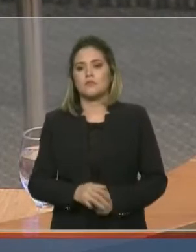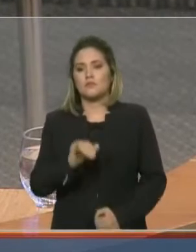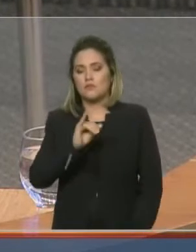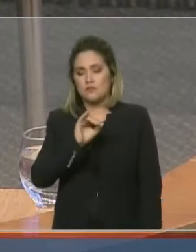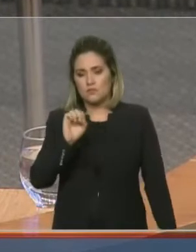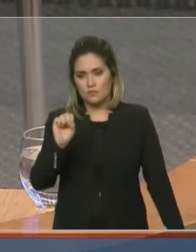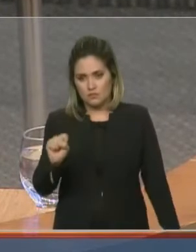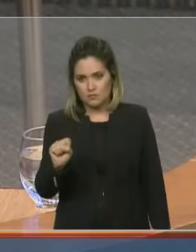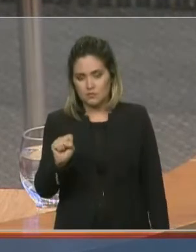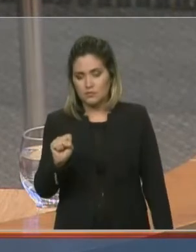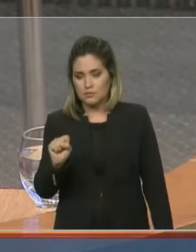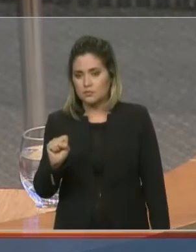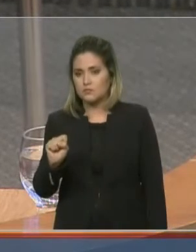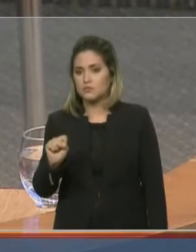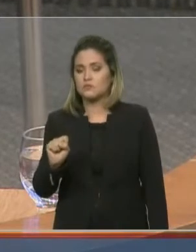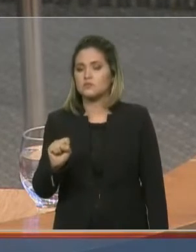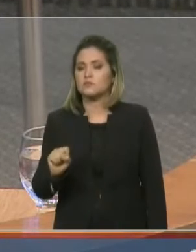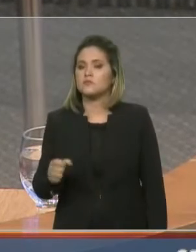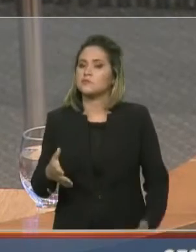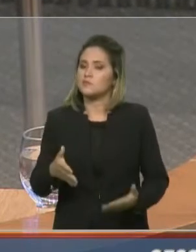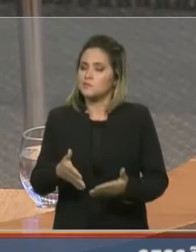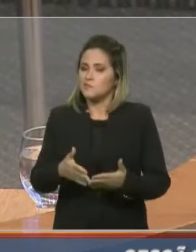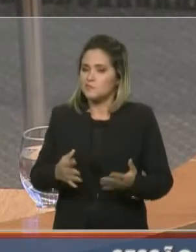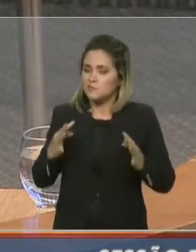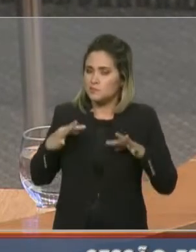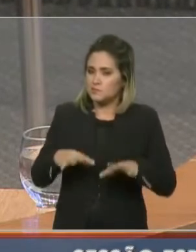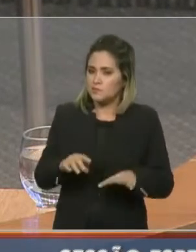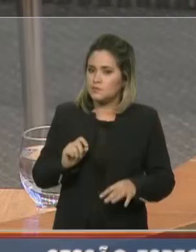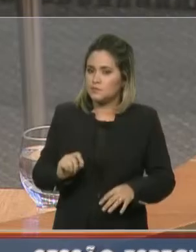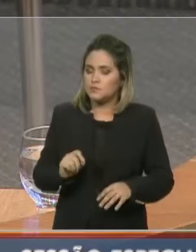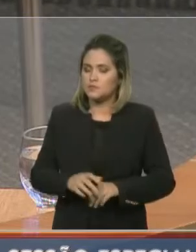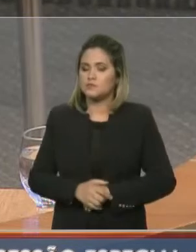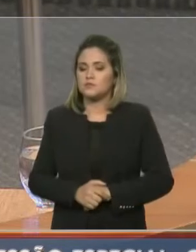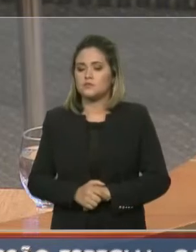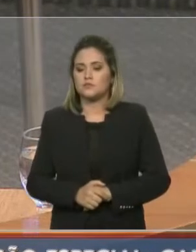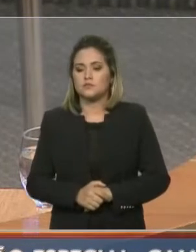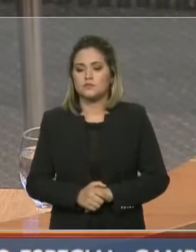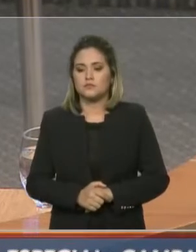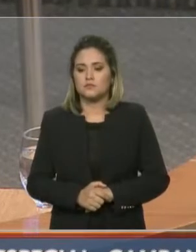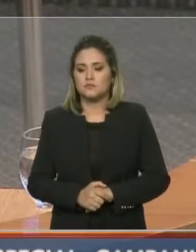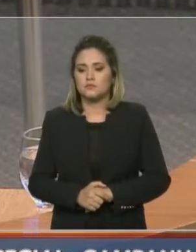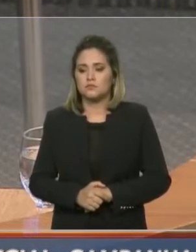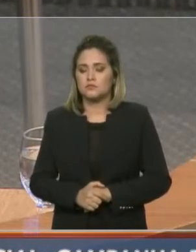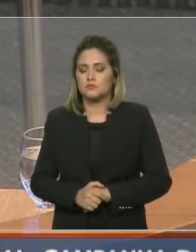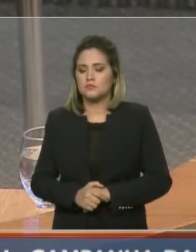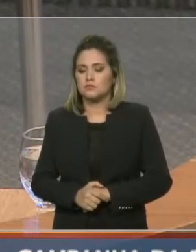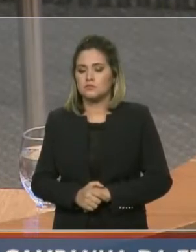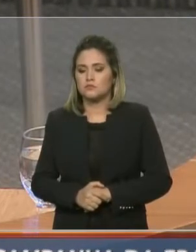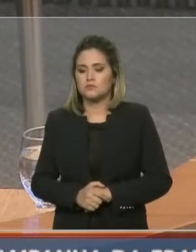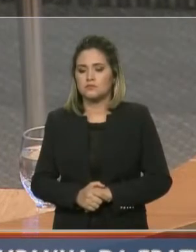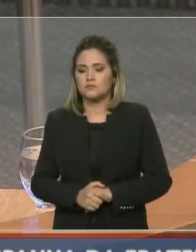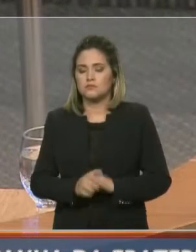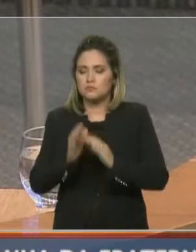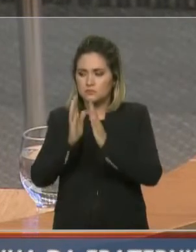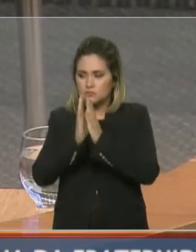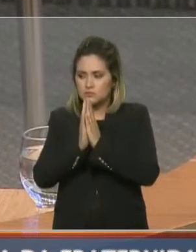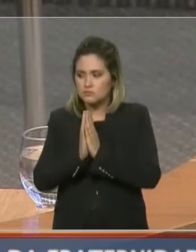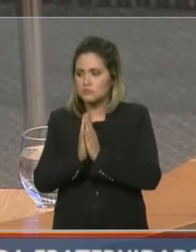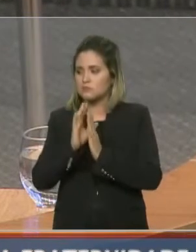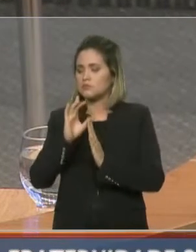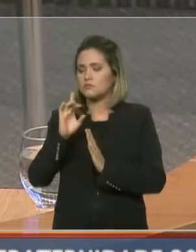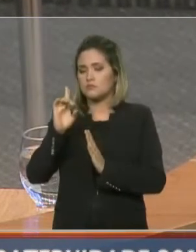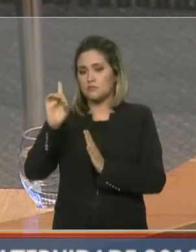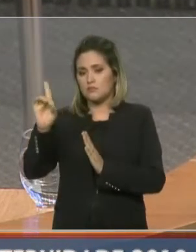frisou o padre Crisantônio, nos chama a atenção que prestar um culto a Deus a partir dessas dimensões,